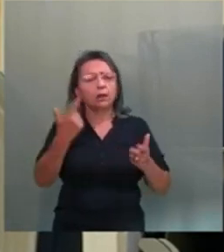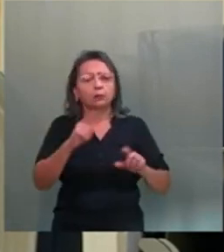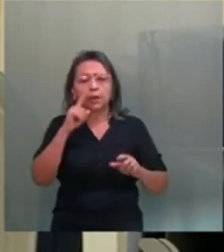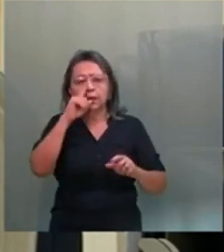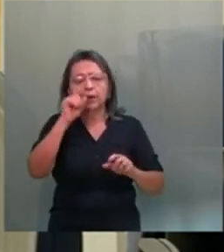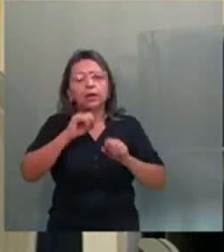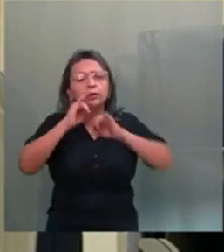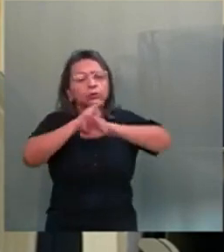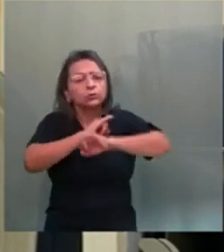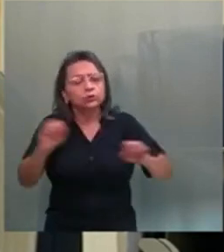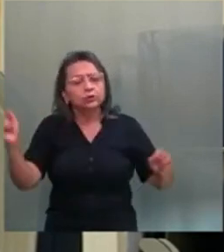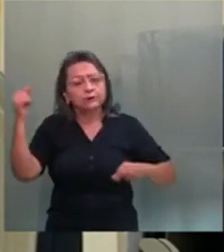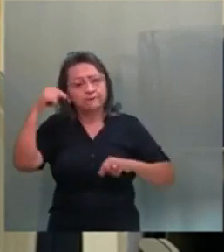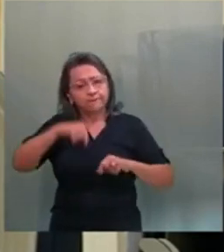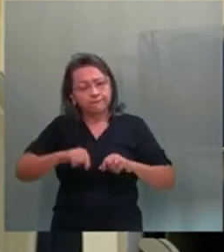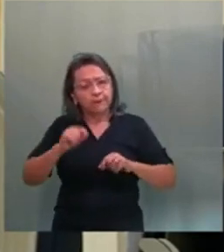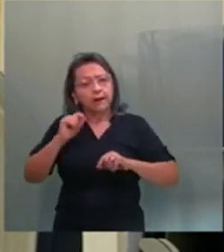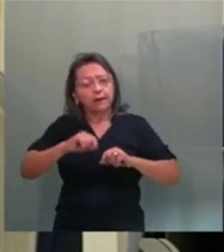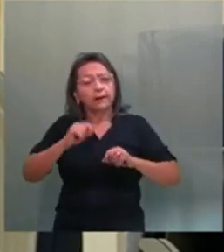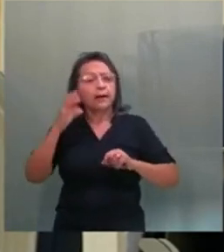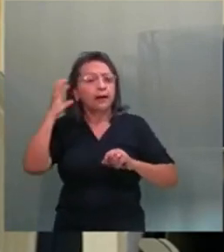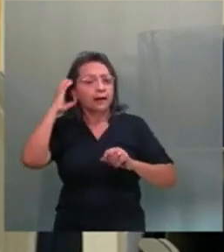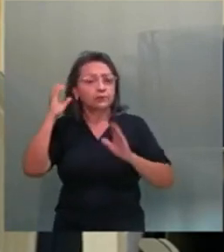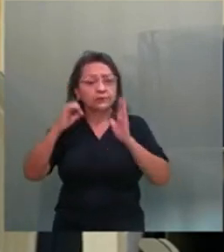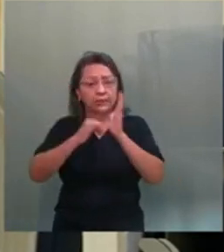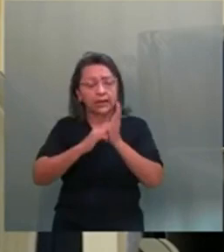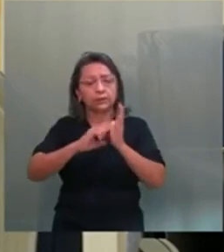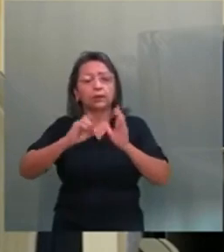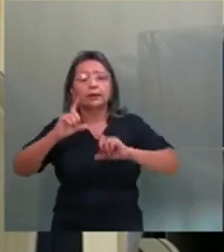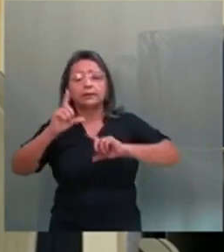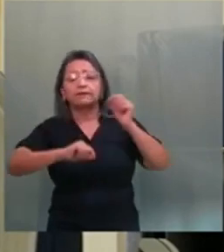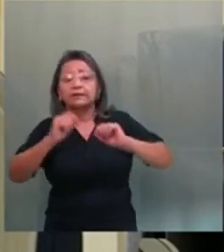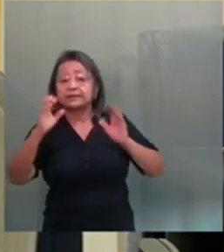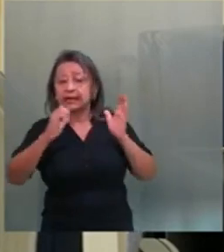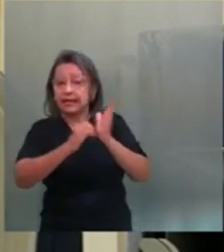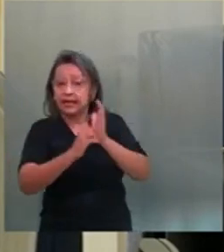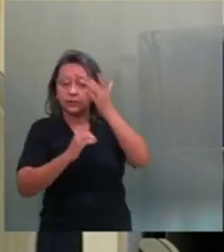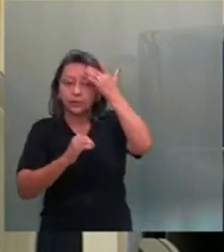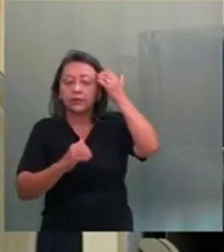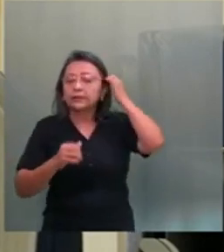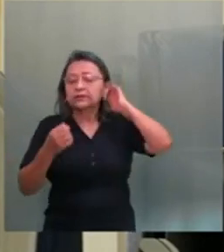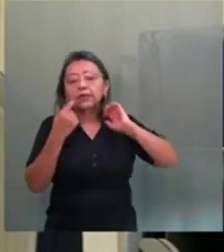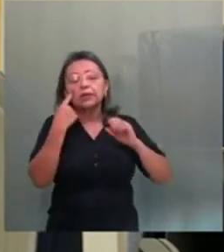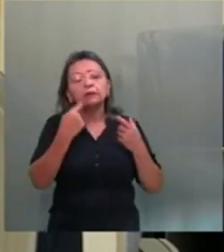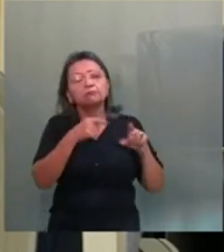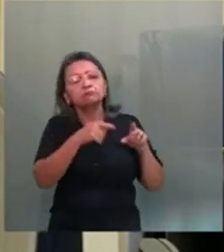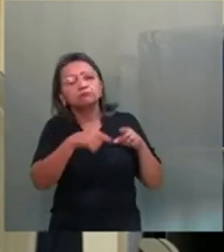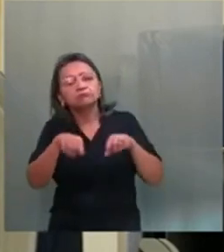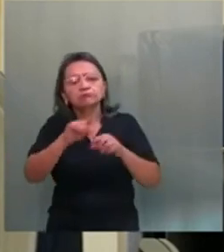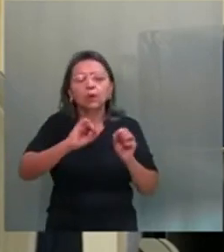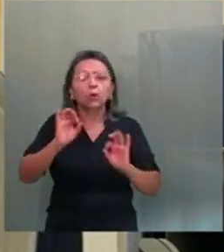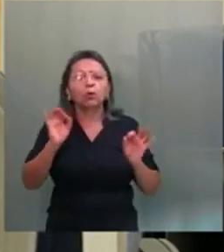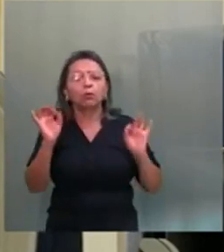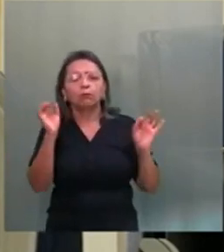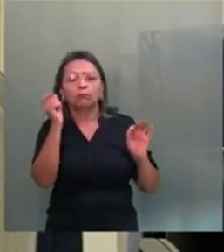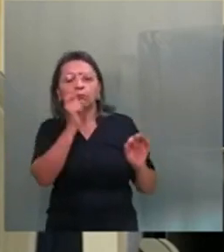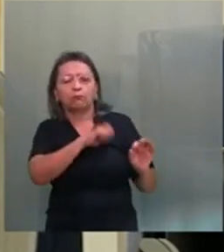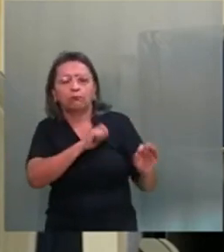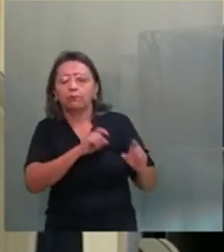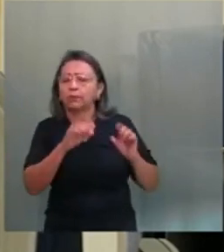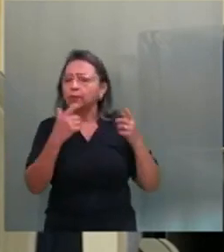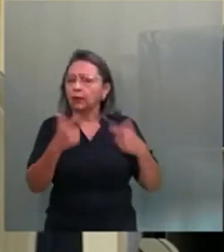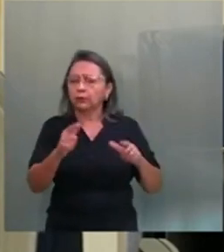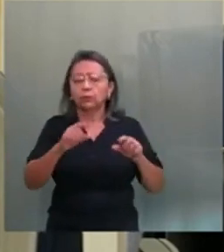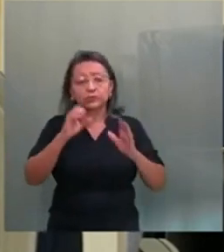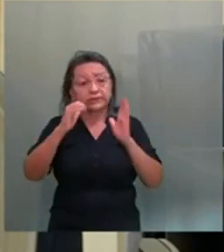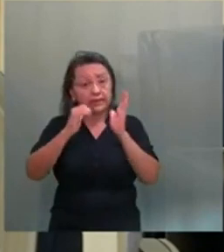as notícias produzidas pela agência ou pela Rádio Senado, e por que não pela TV Senado, serem parciais ou tendenciosas. Não há. O